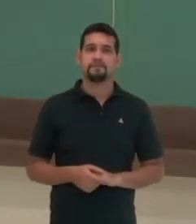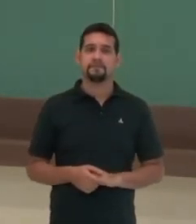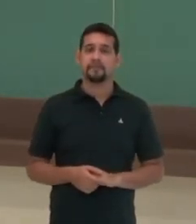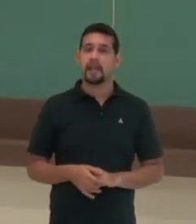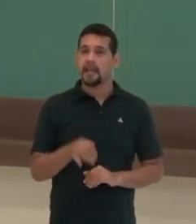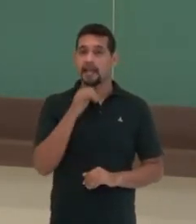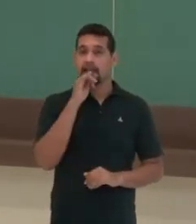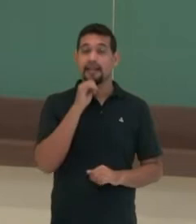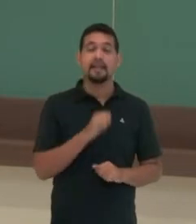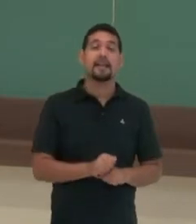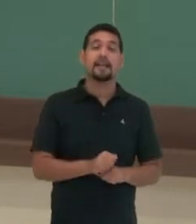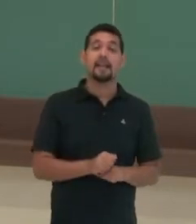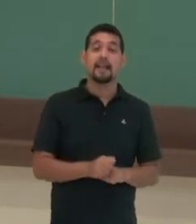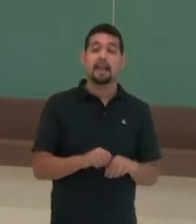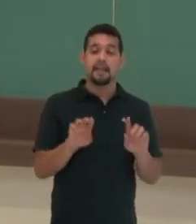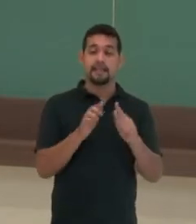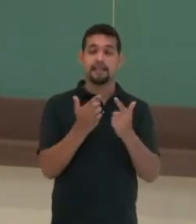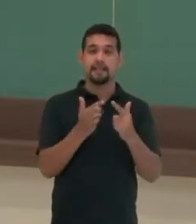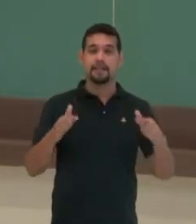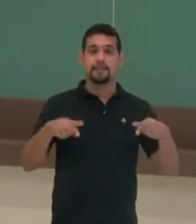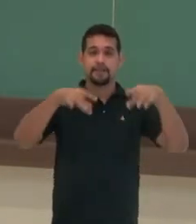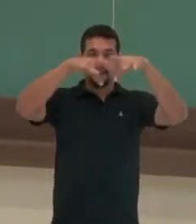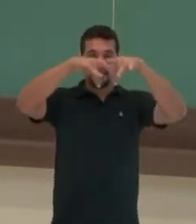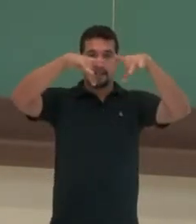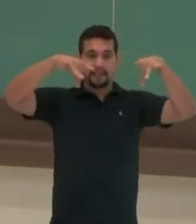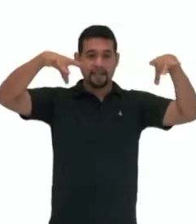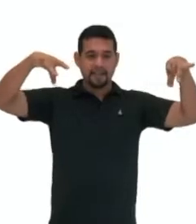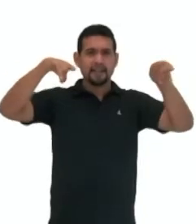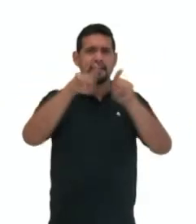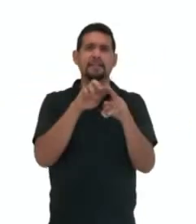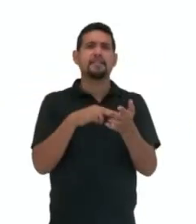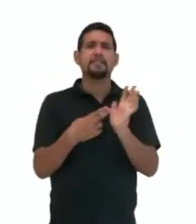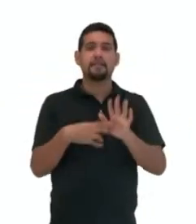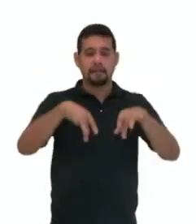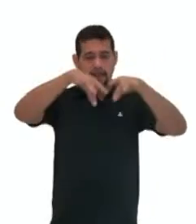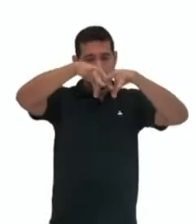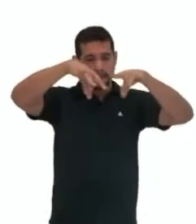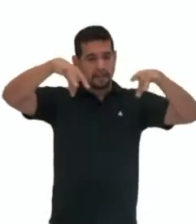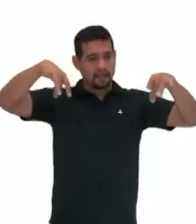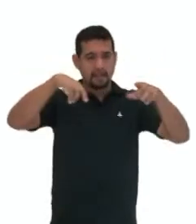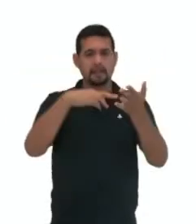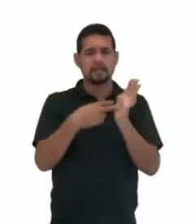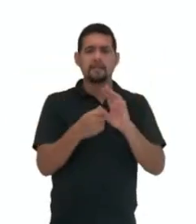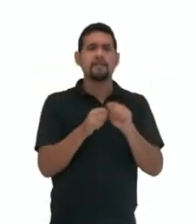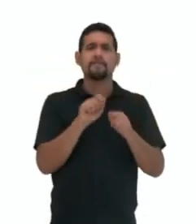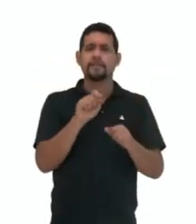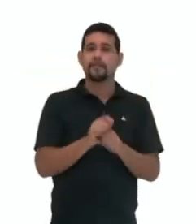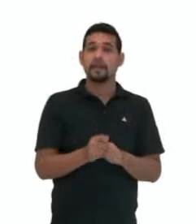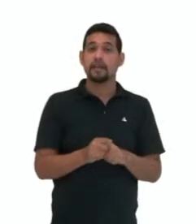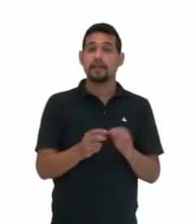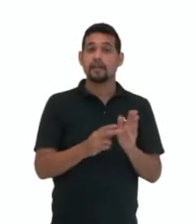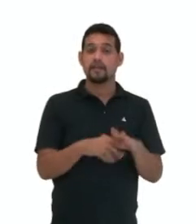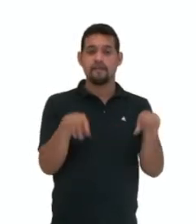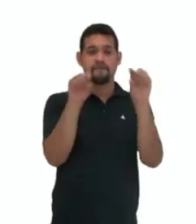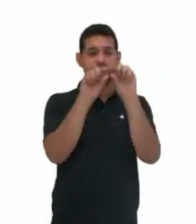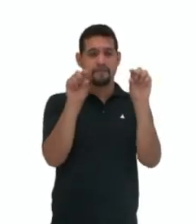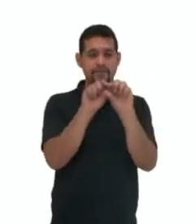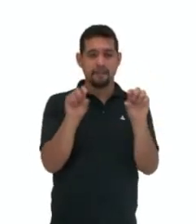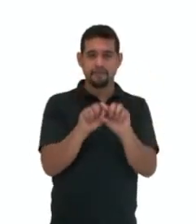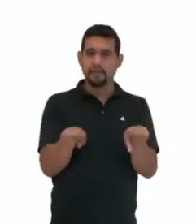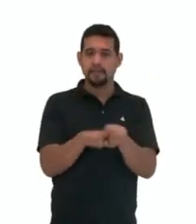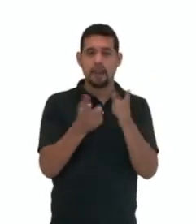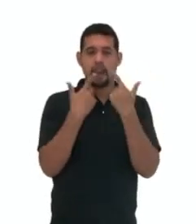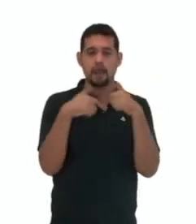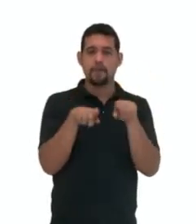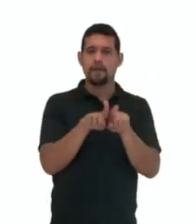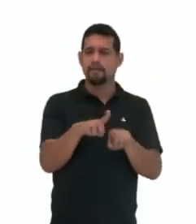Então, literatura de cordel, né? Então, olha que legal. É considerado um gênero literário geralmente feito em versos. Ela incorpora uma